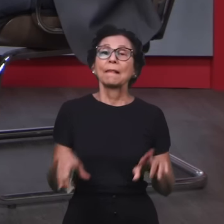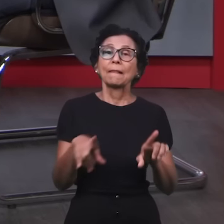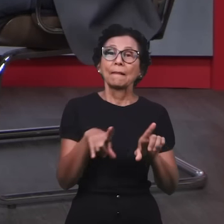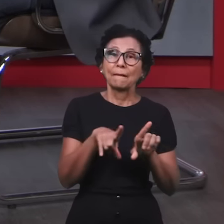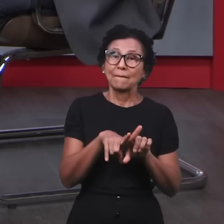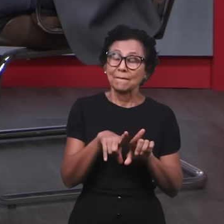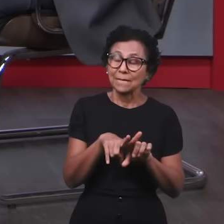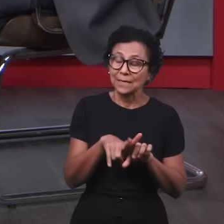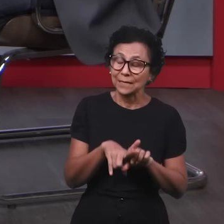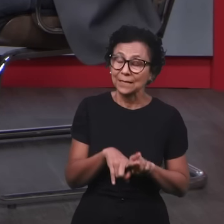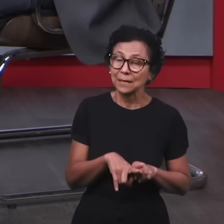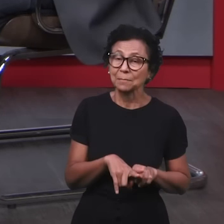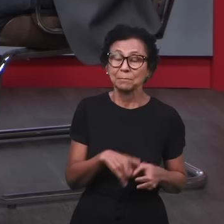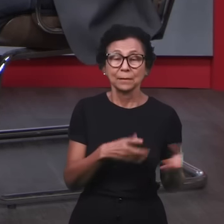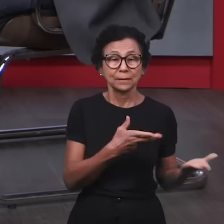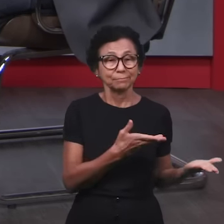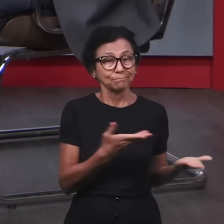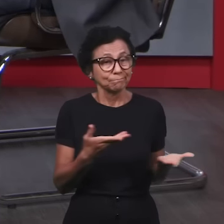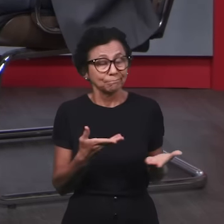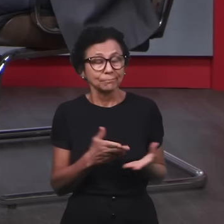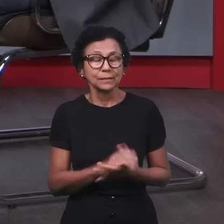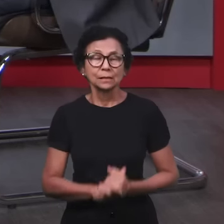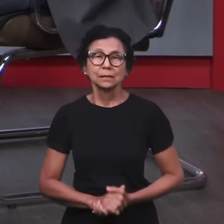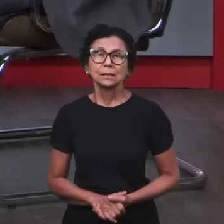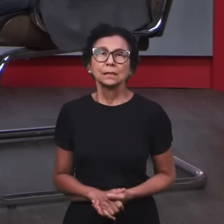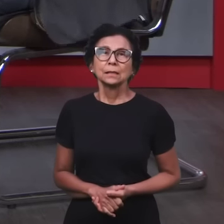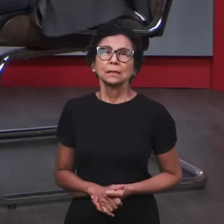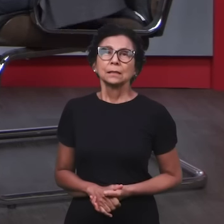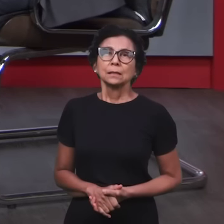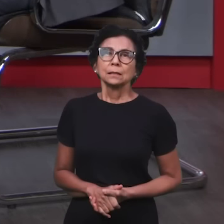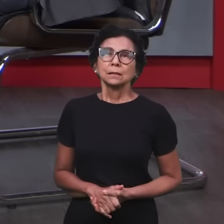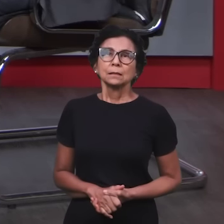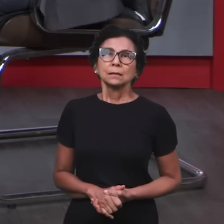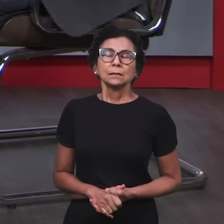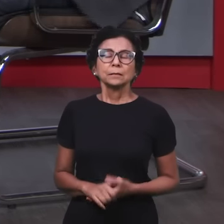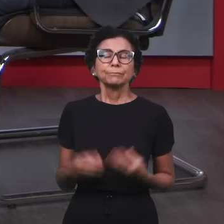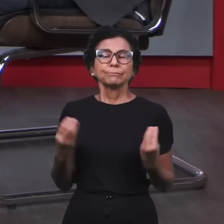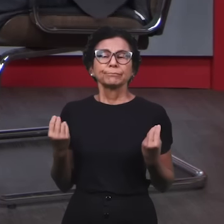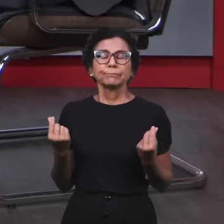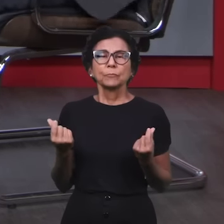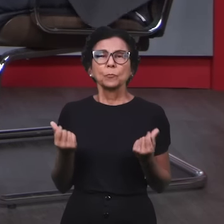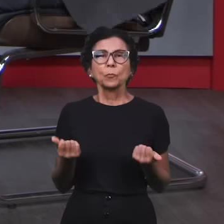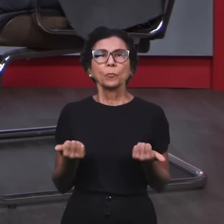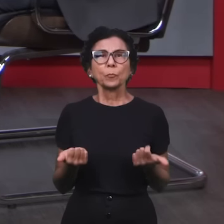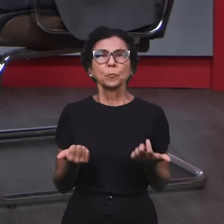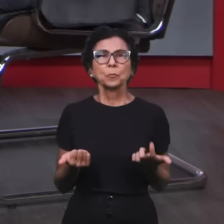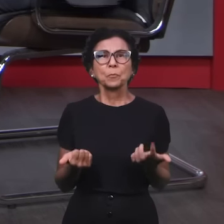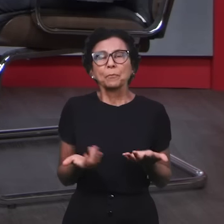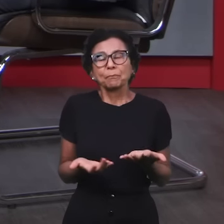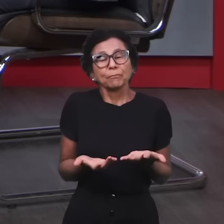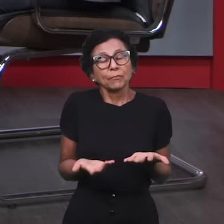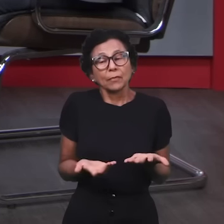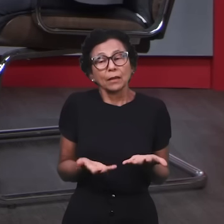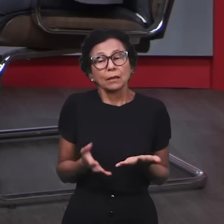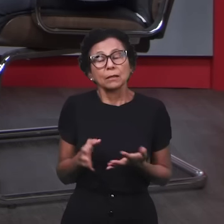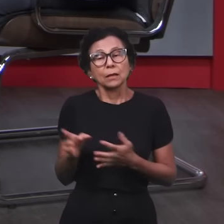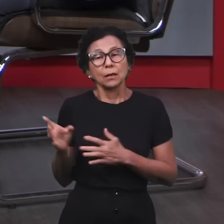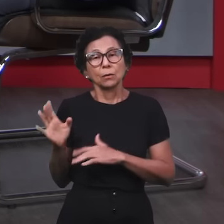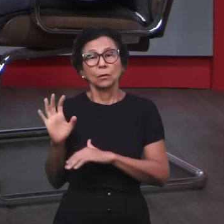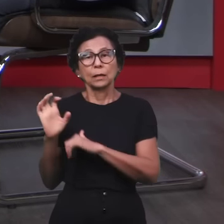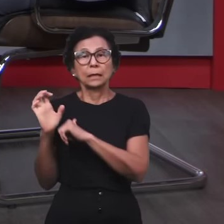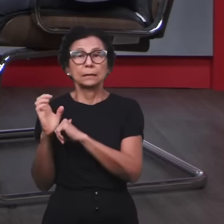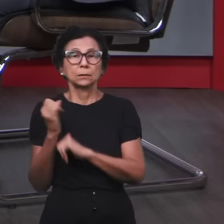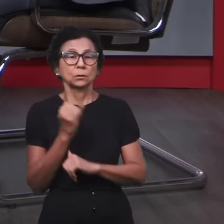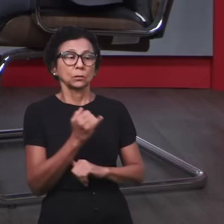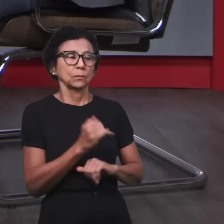numa terra de Israel, quer dizer, então, quer dizer, qual foi... Ele declarou que não há outro Deus senão Deus de